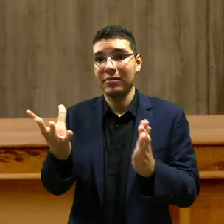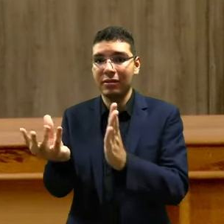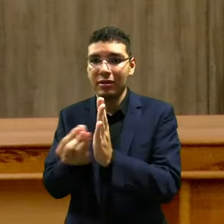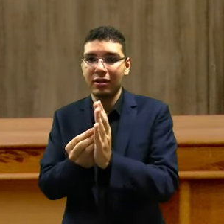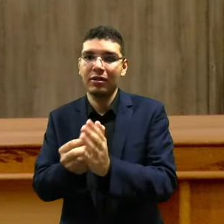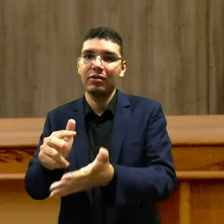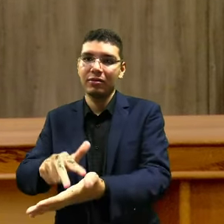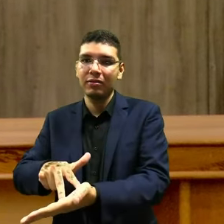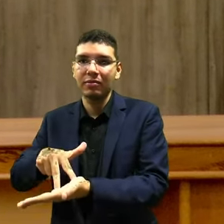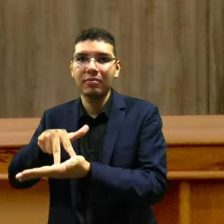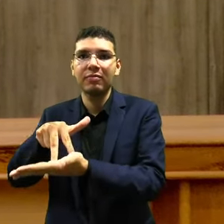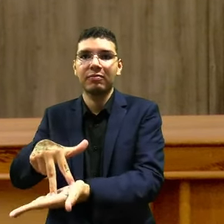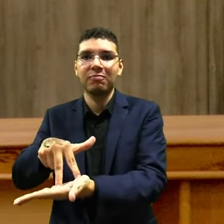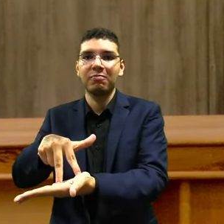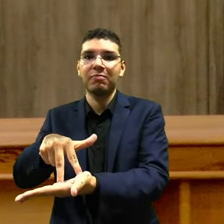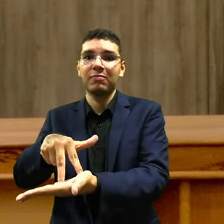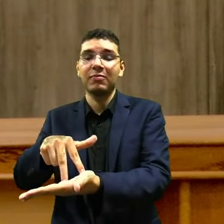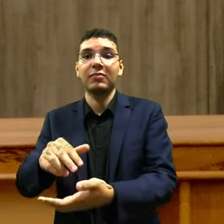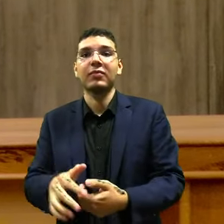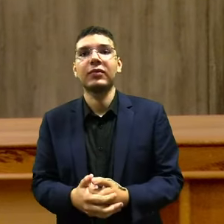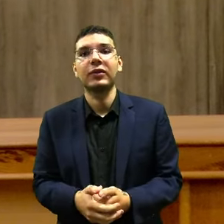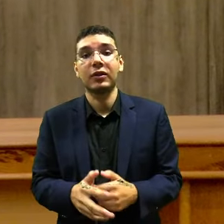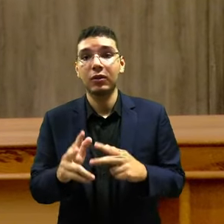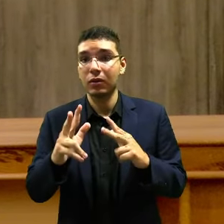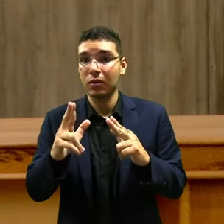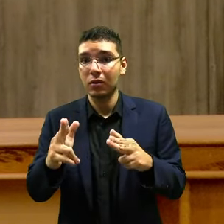dobra crente que tem